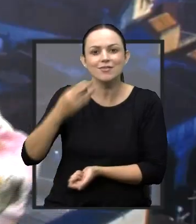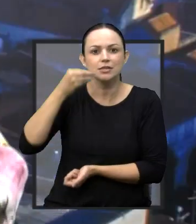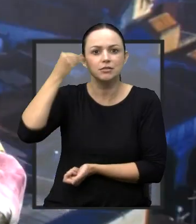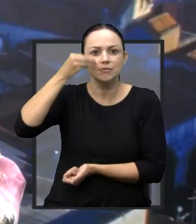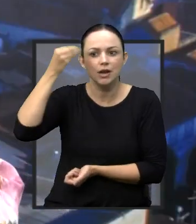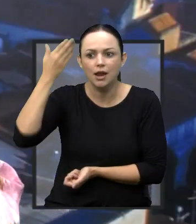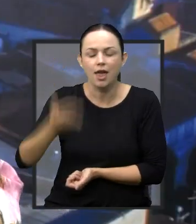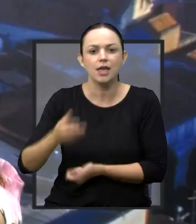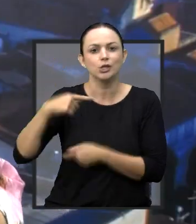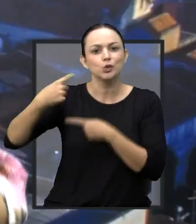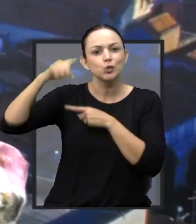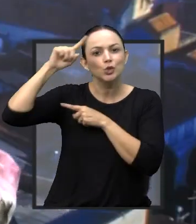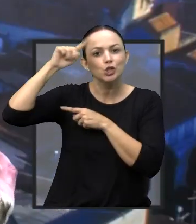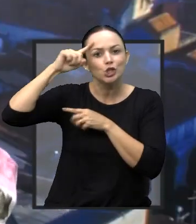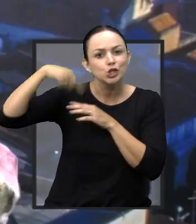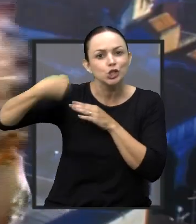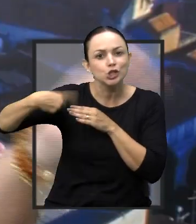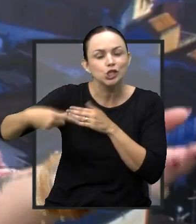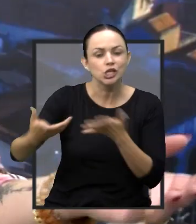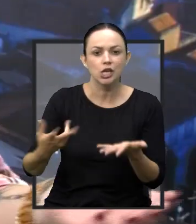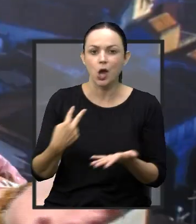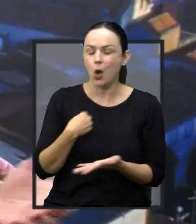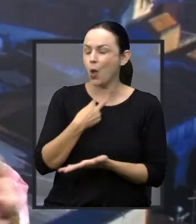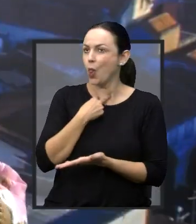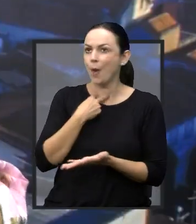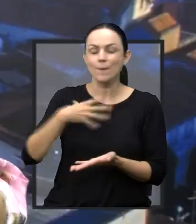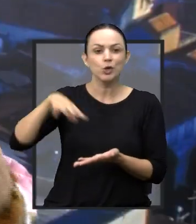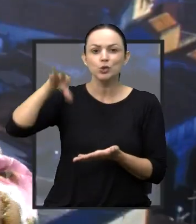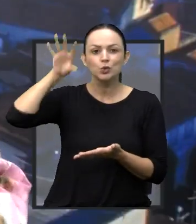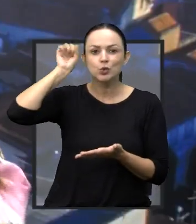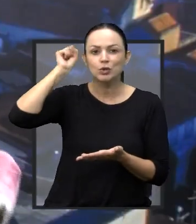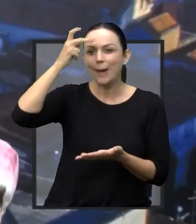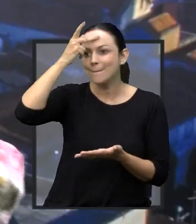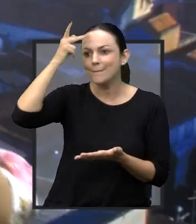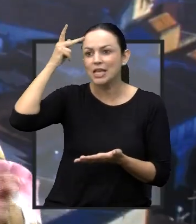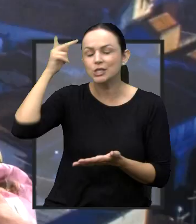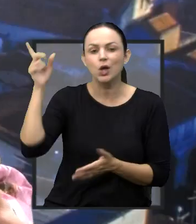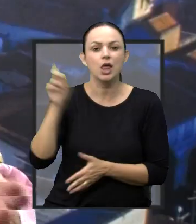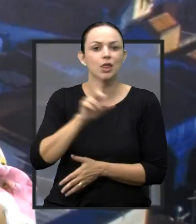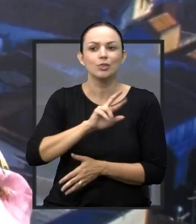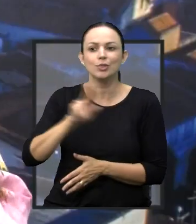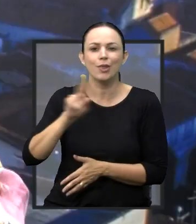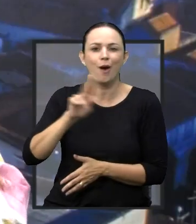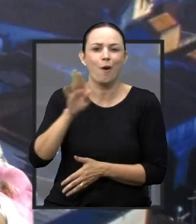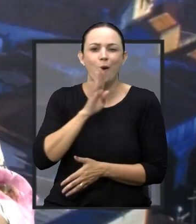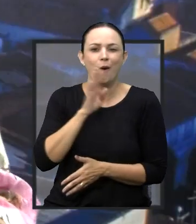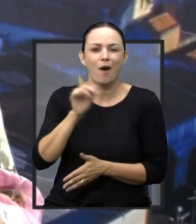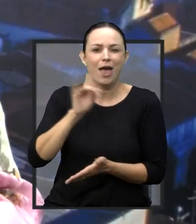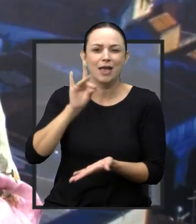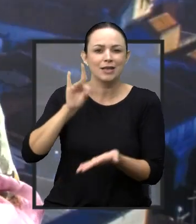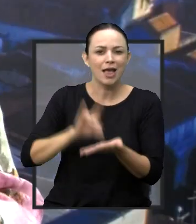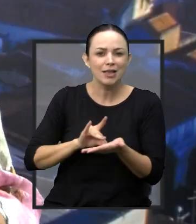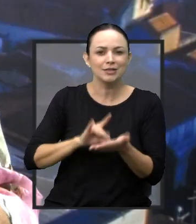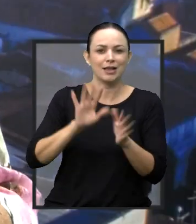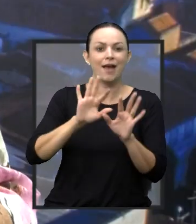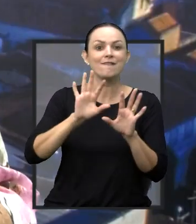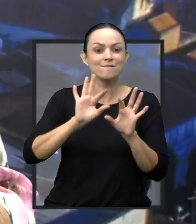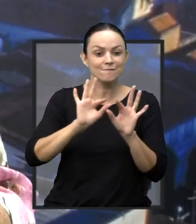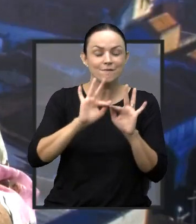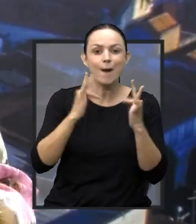questão no dia a dia. Eu não posso escutar pessoas que não conhecem a realidade, por exemplo, de